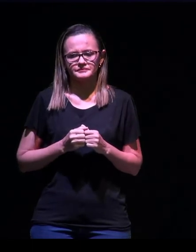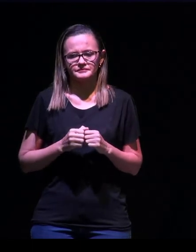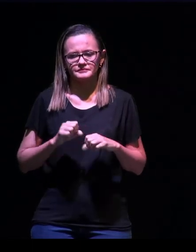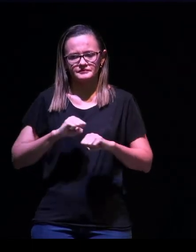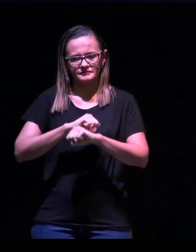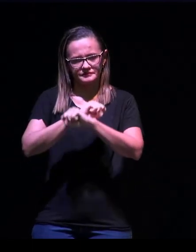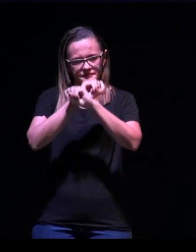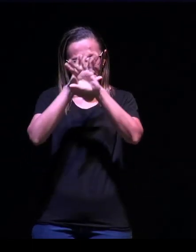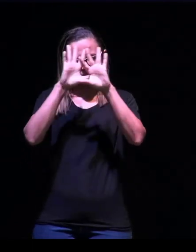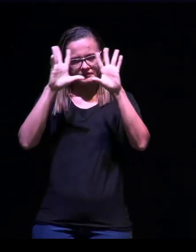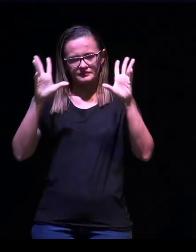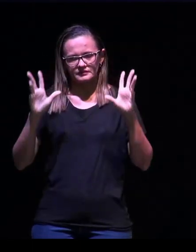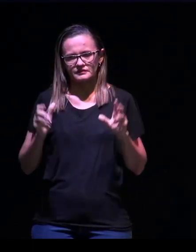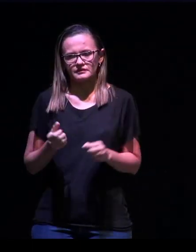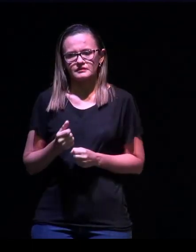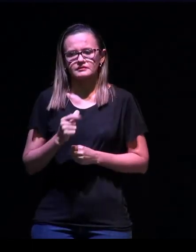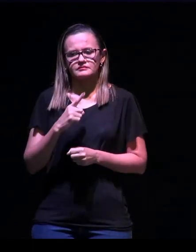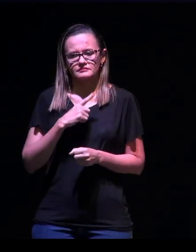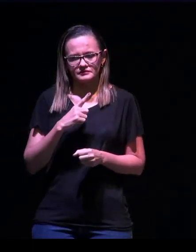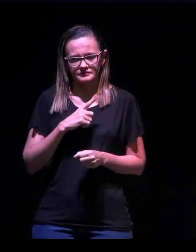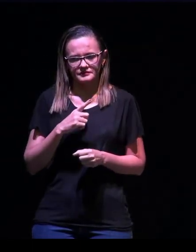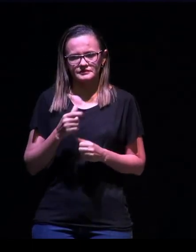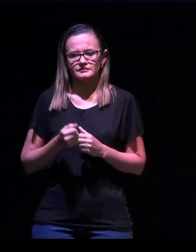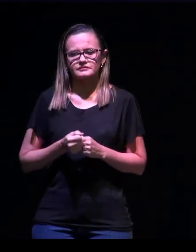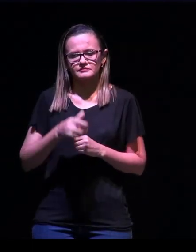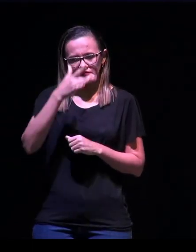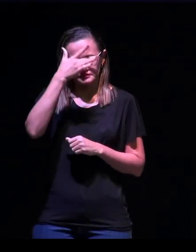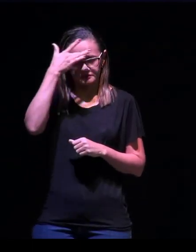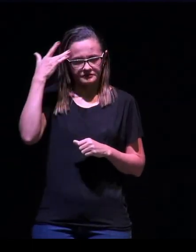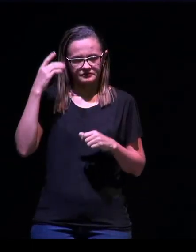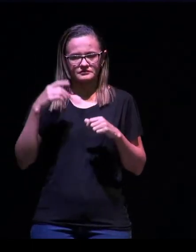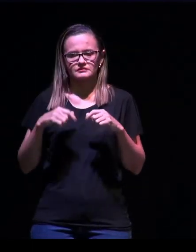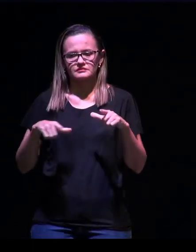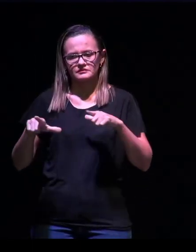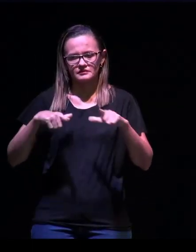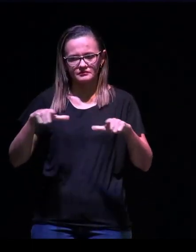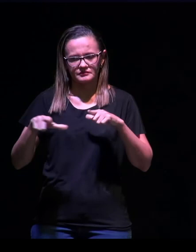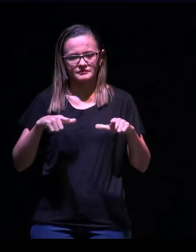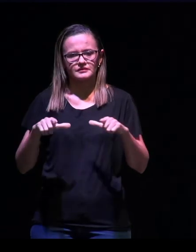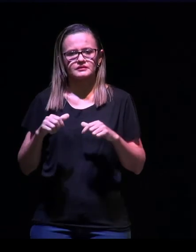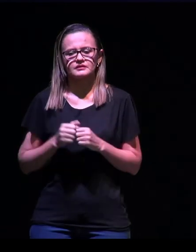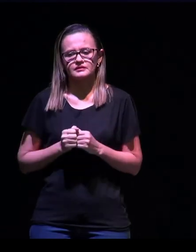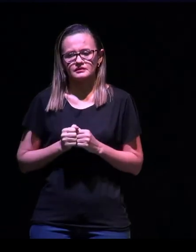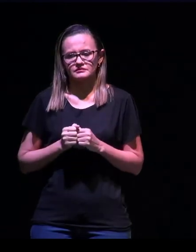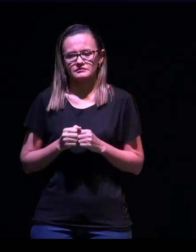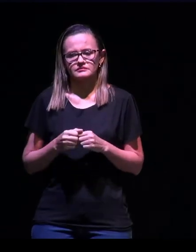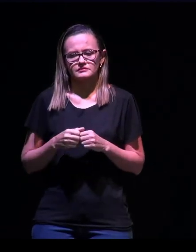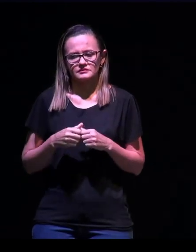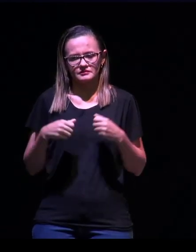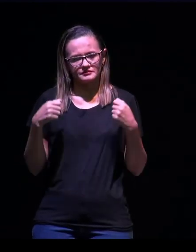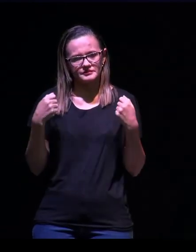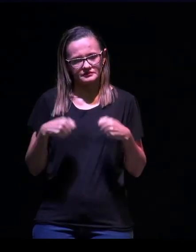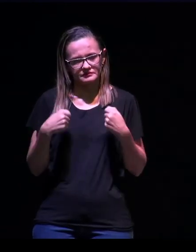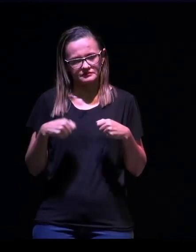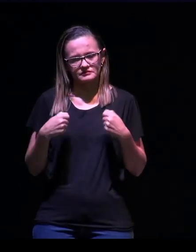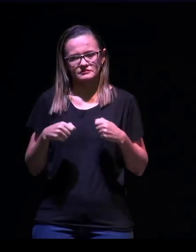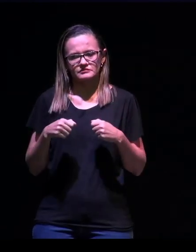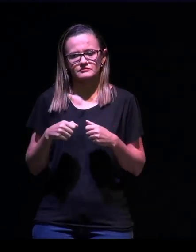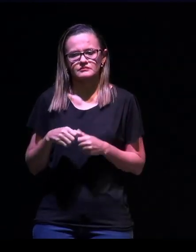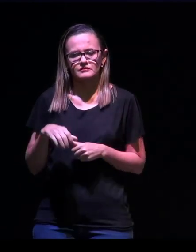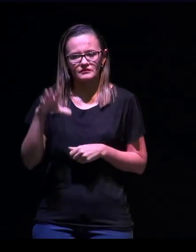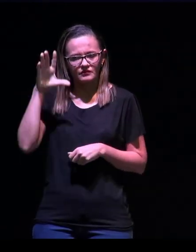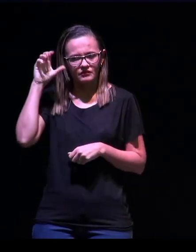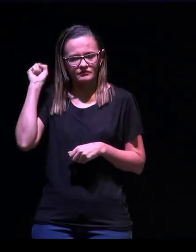que trabalham com vocês, que estudam com vocês, que convivem com a gente todo dia, que precisam ouvir da urgência da volta de